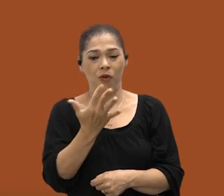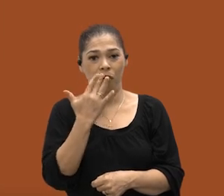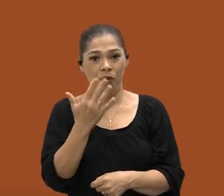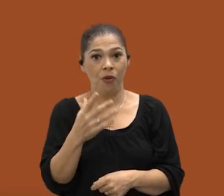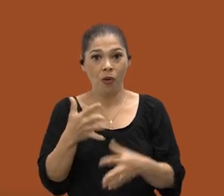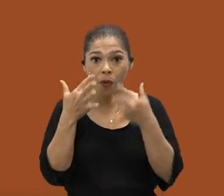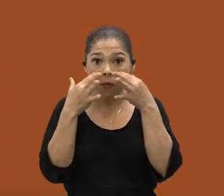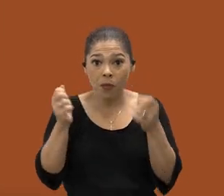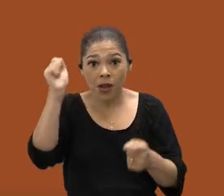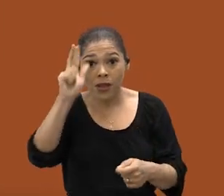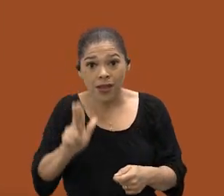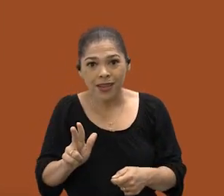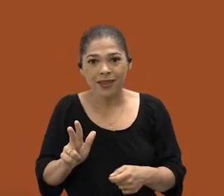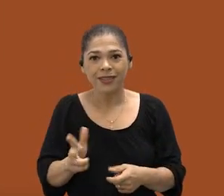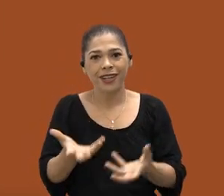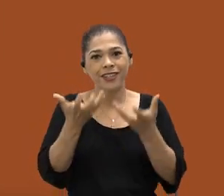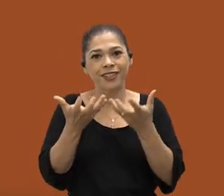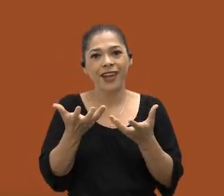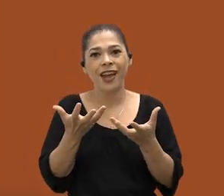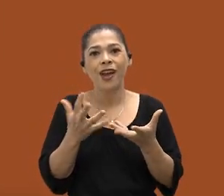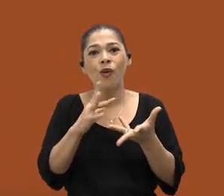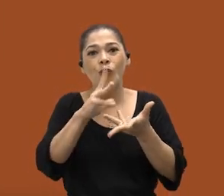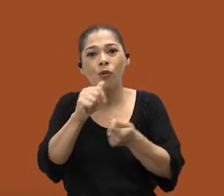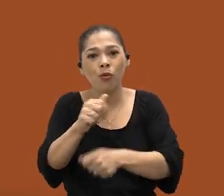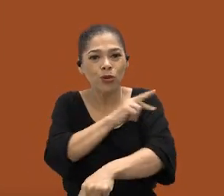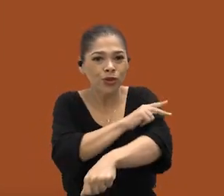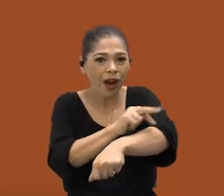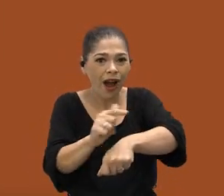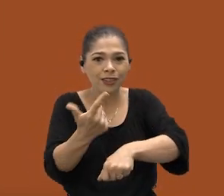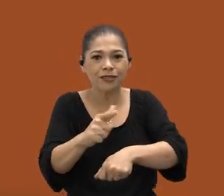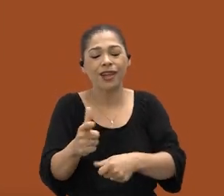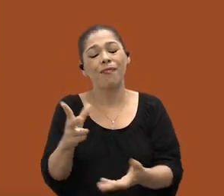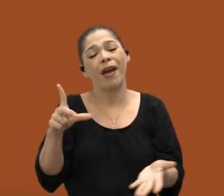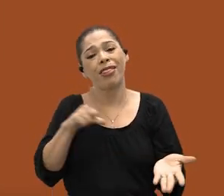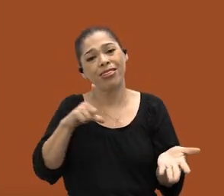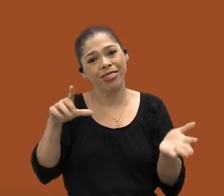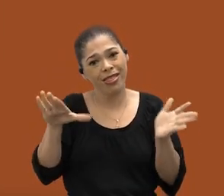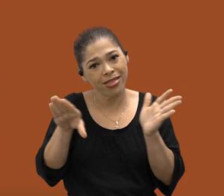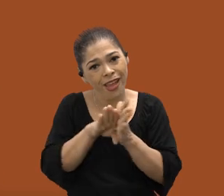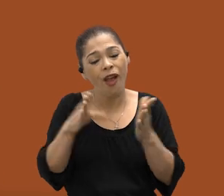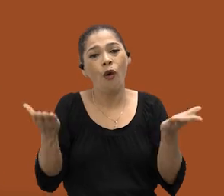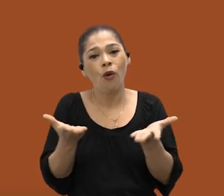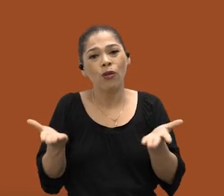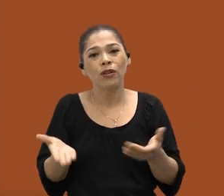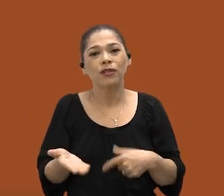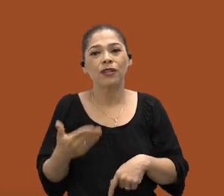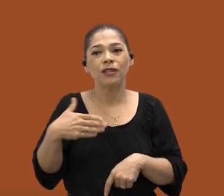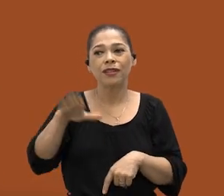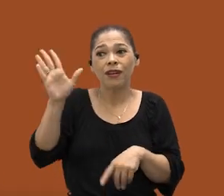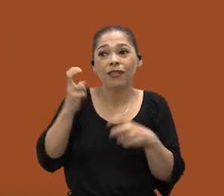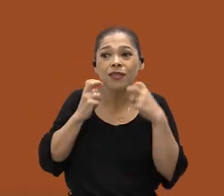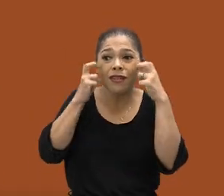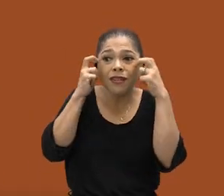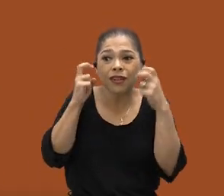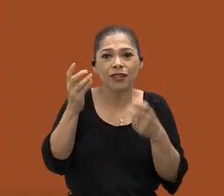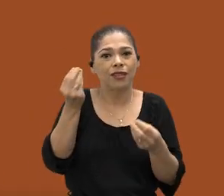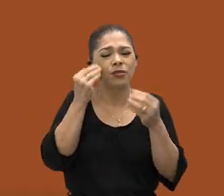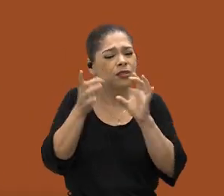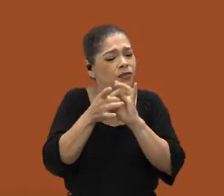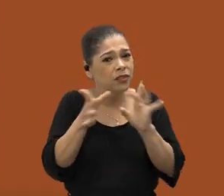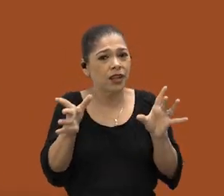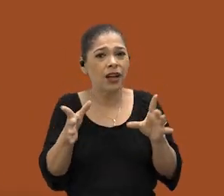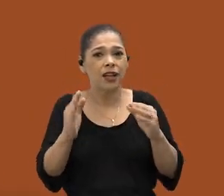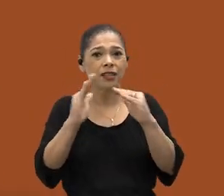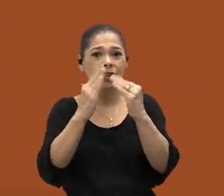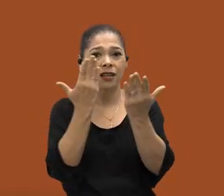ligado eu sei que a gente quer um mundo sem raça mas infelizmente tá rolando tanto que ficar ligado e a galera Levanta meu constrangido eu sempre tento deixar a vontade